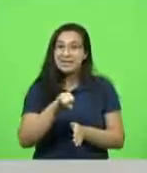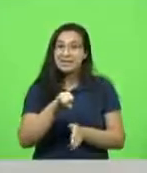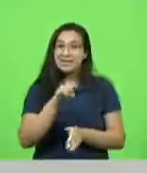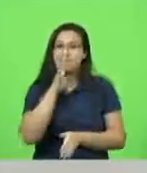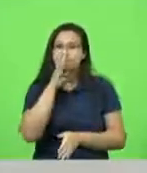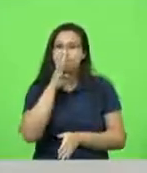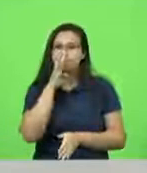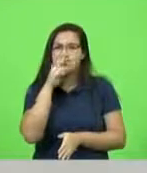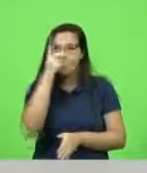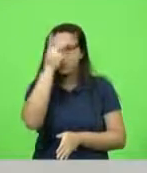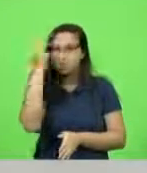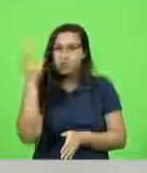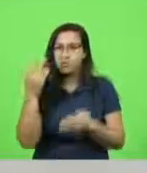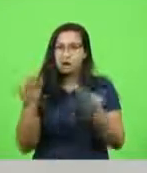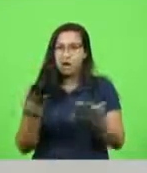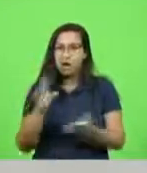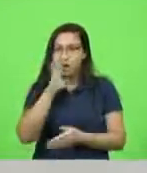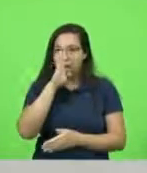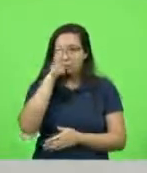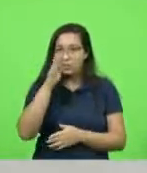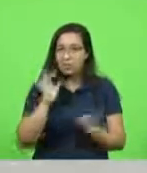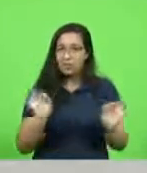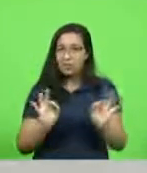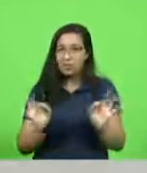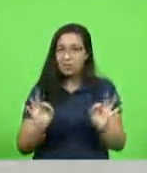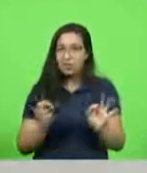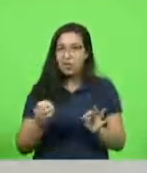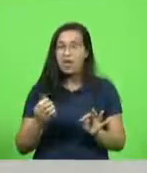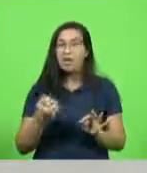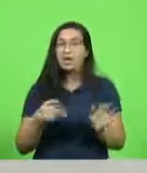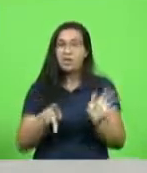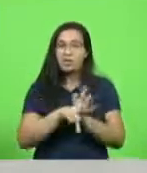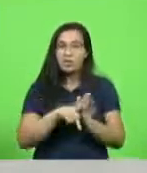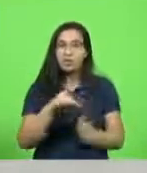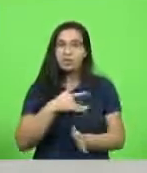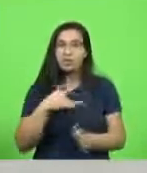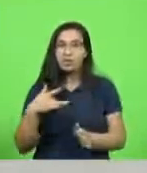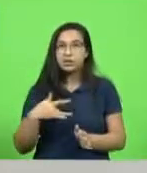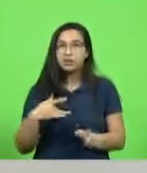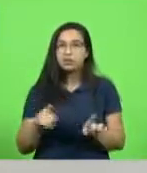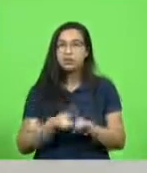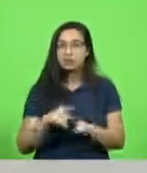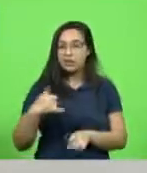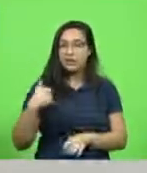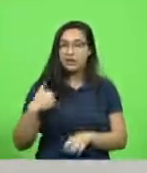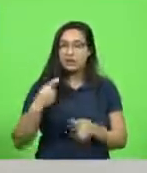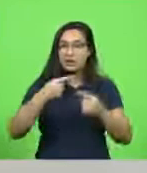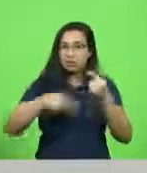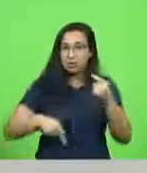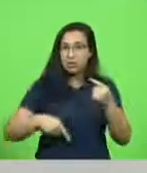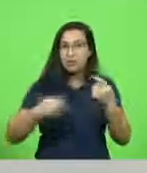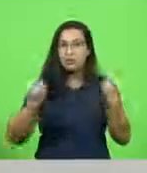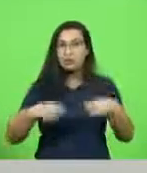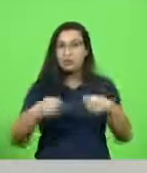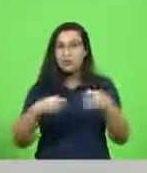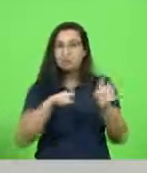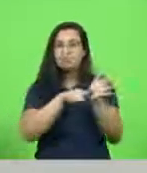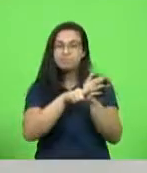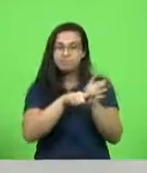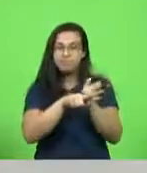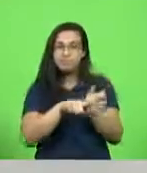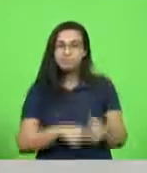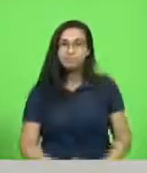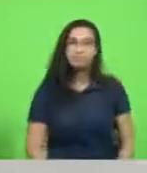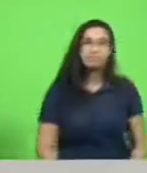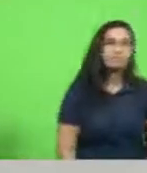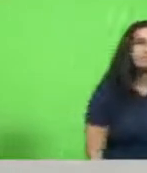na questão de prioridade da Saúde de prioridade da idade e tem que acompanhar e tem que